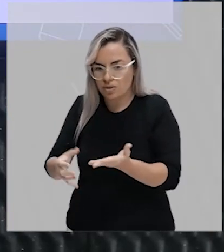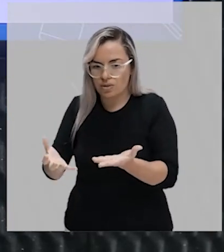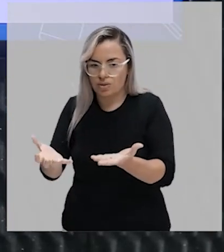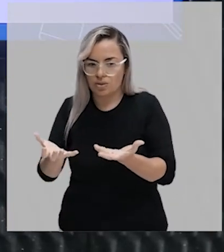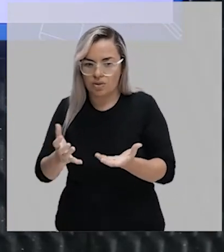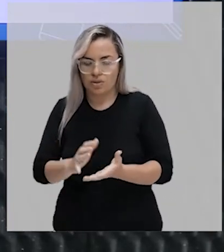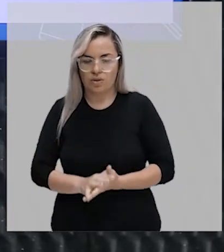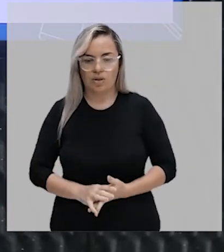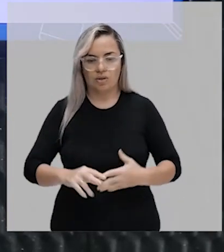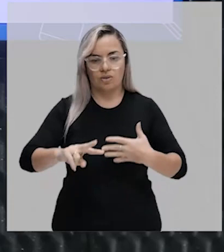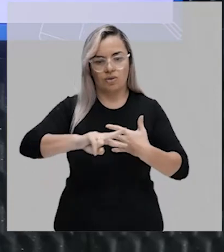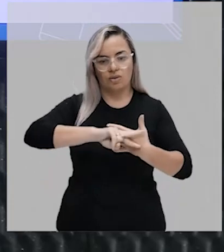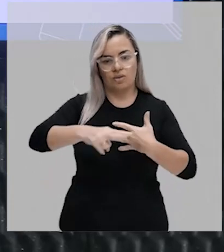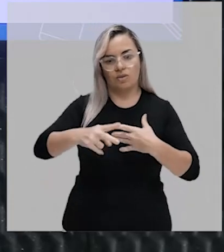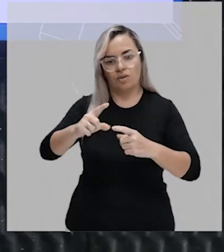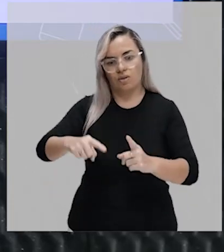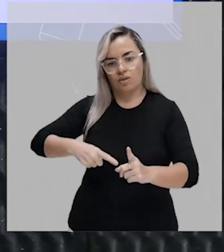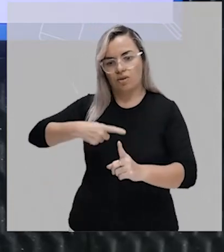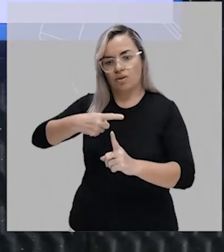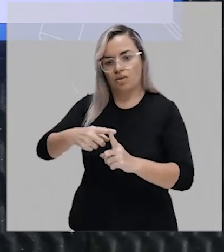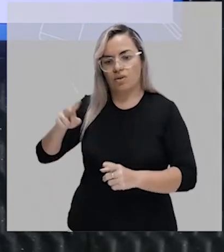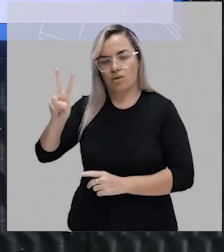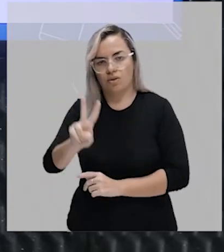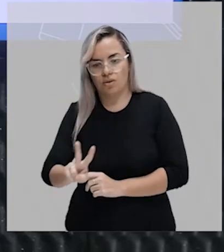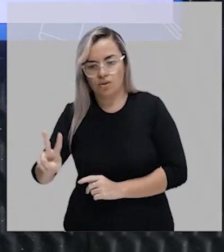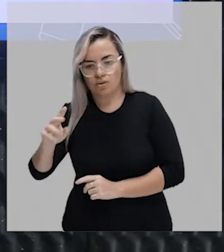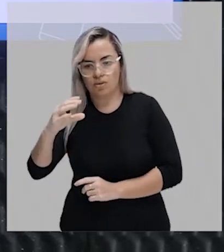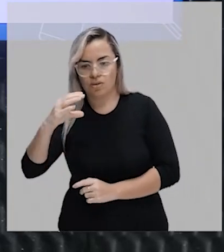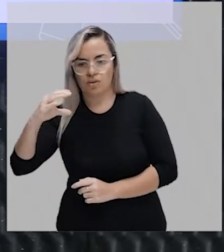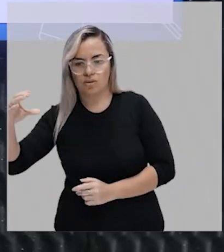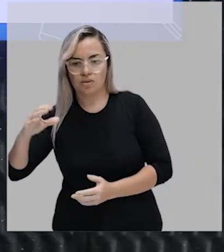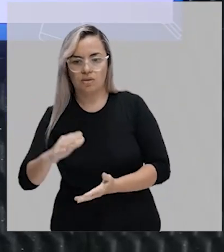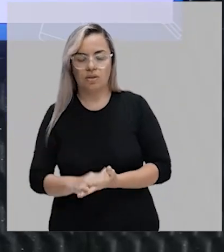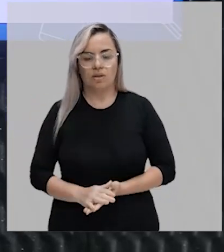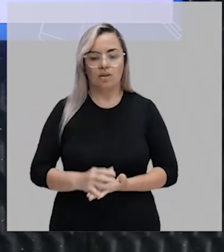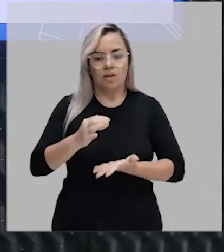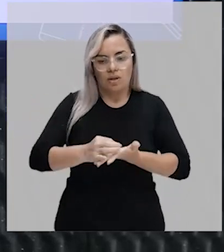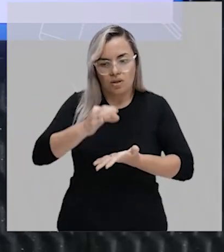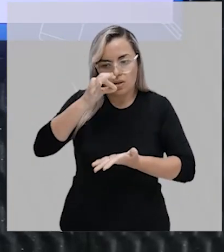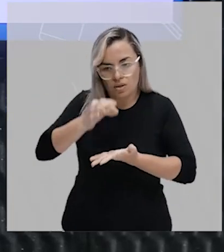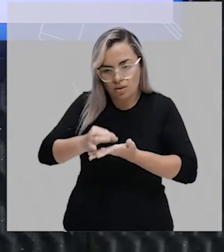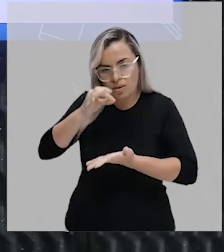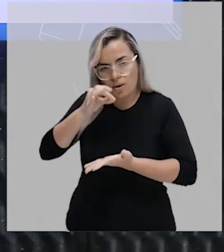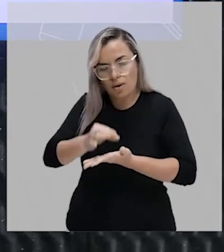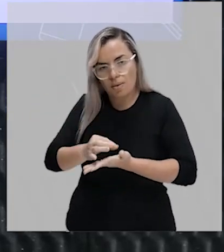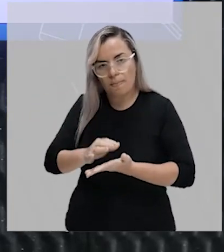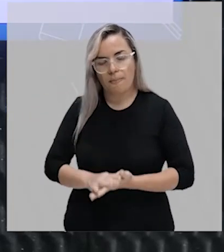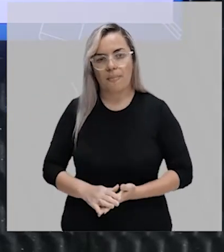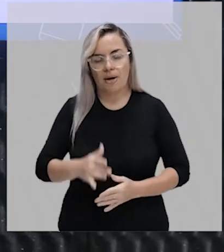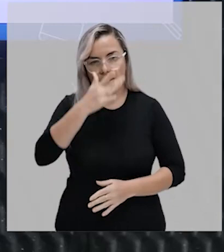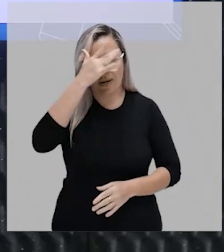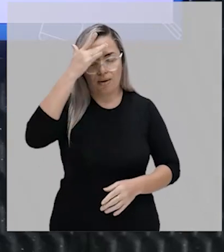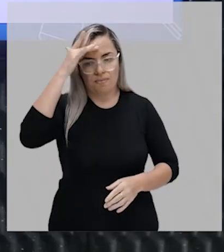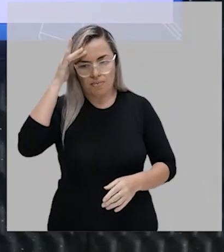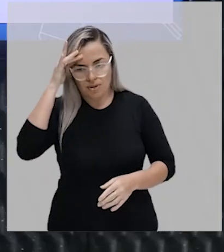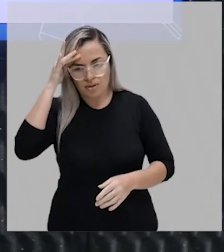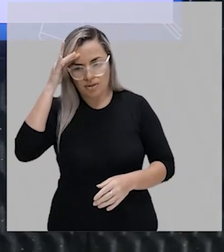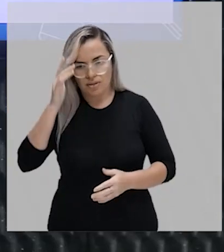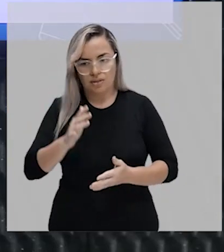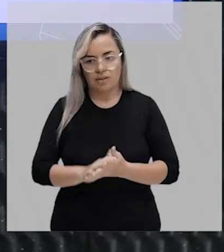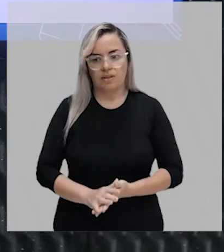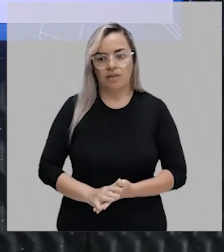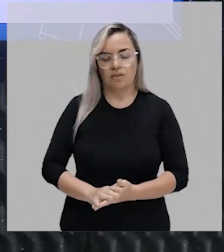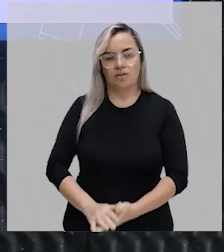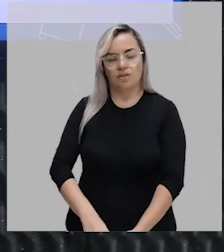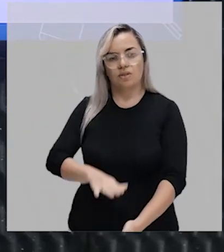adição da vitamina C à medicação rotineira para pacientes hipertensos, partindo da